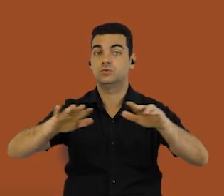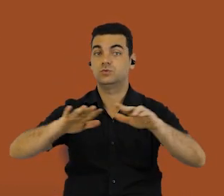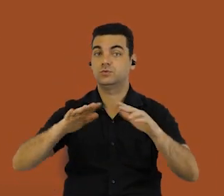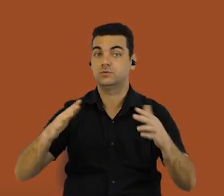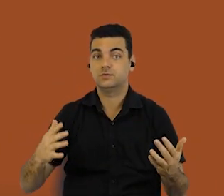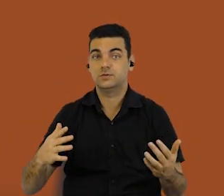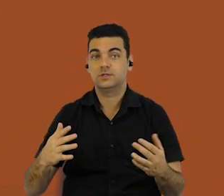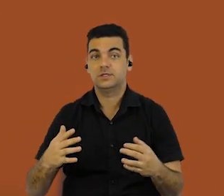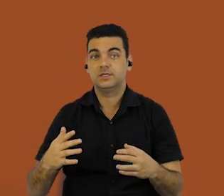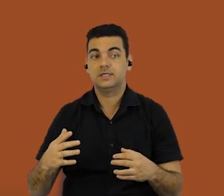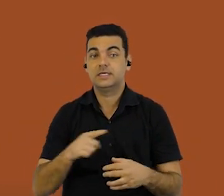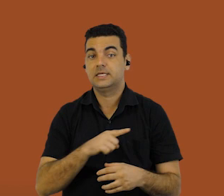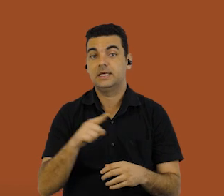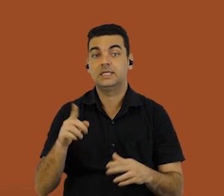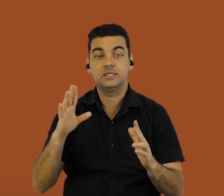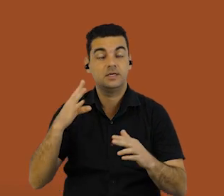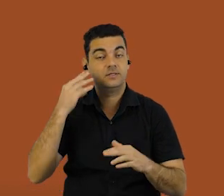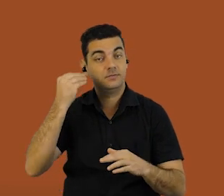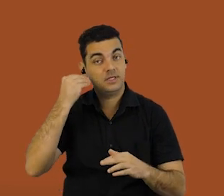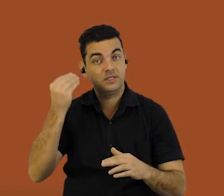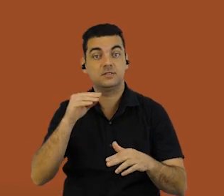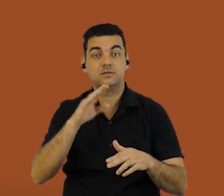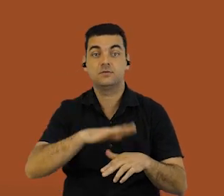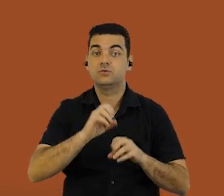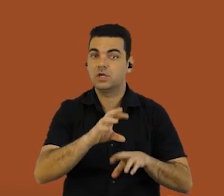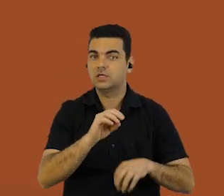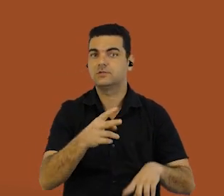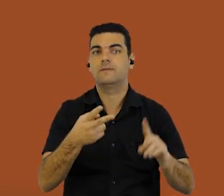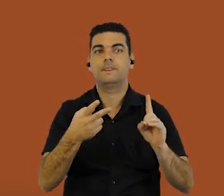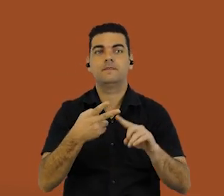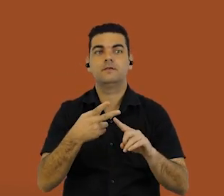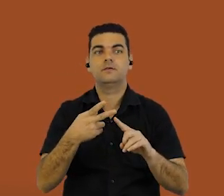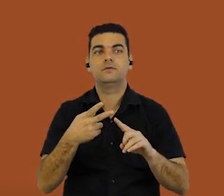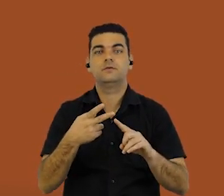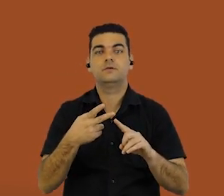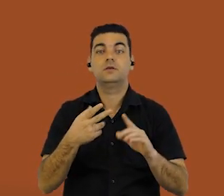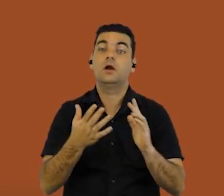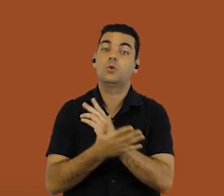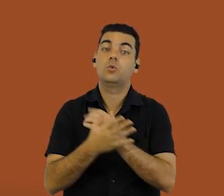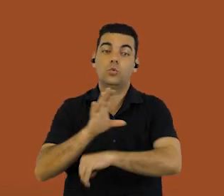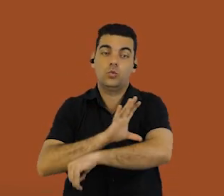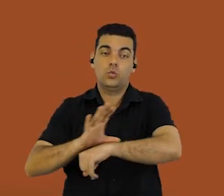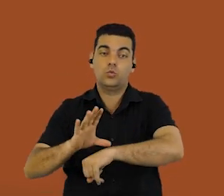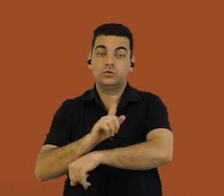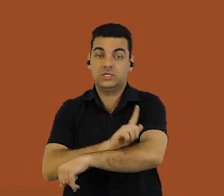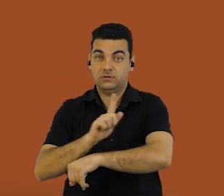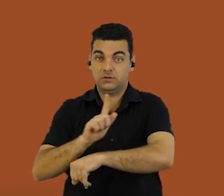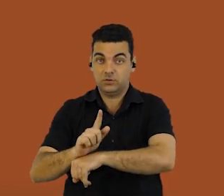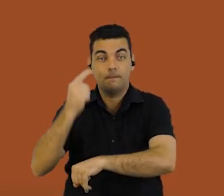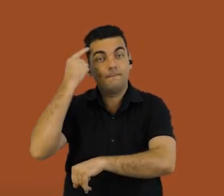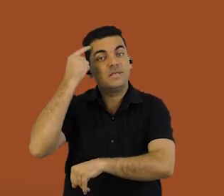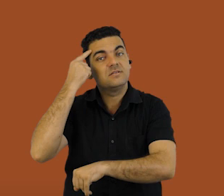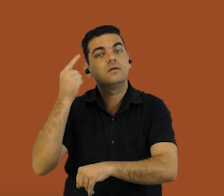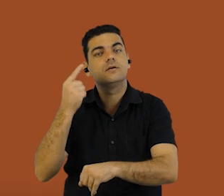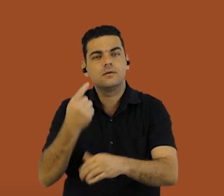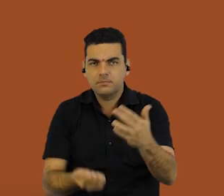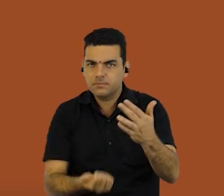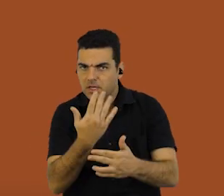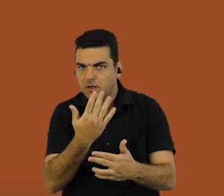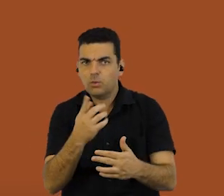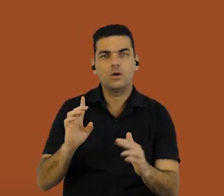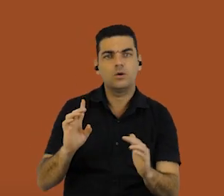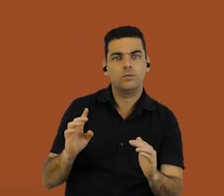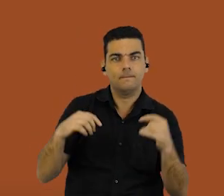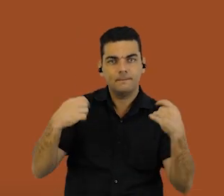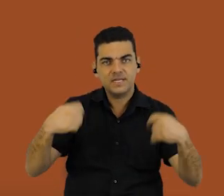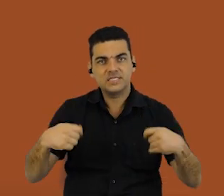né, na educação e nos cursos de graduação, comecem a pensar a